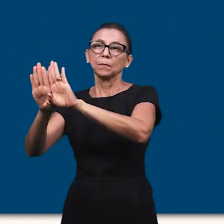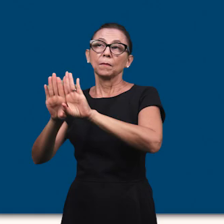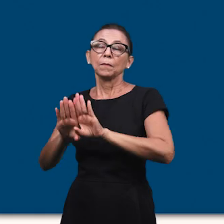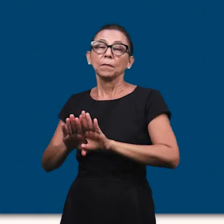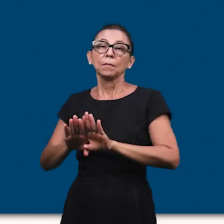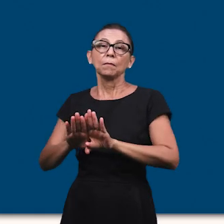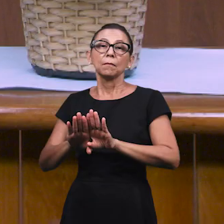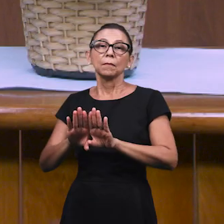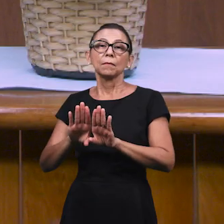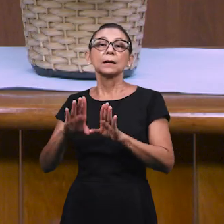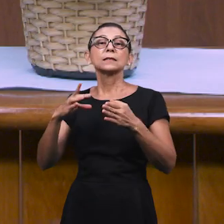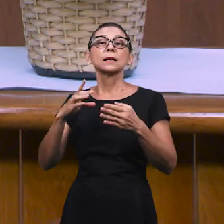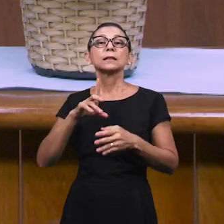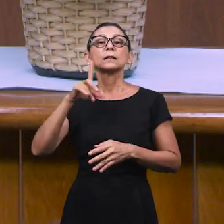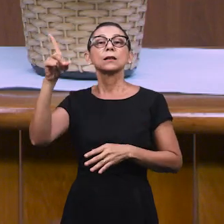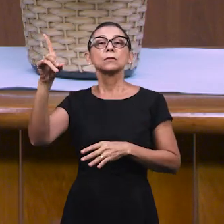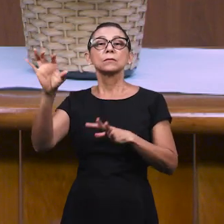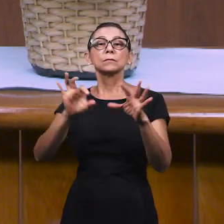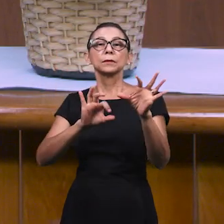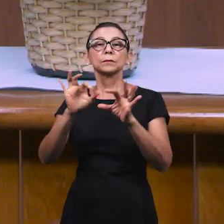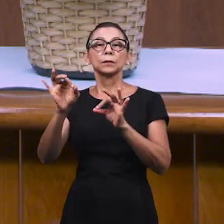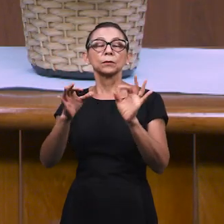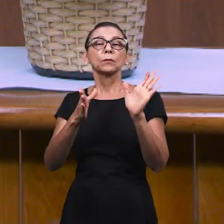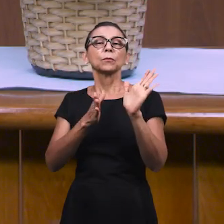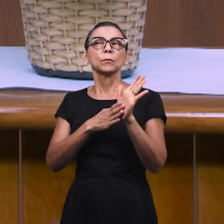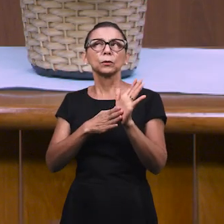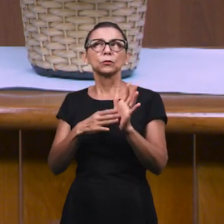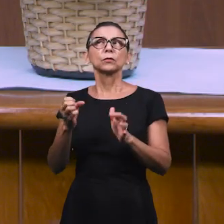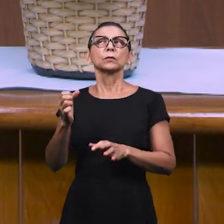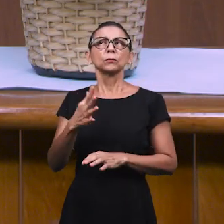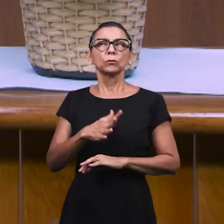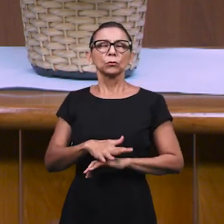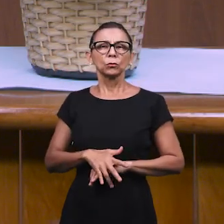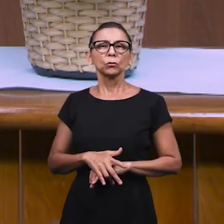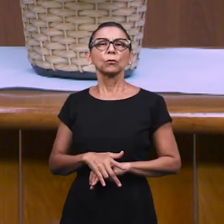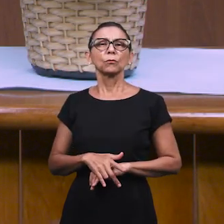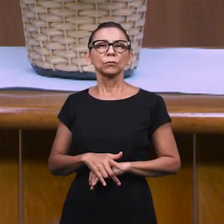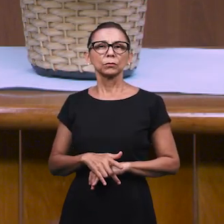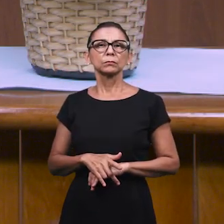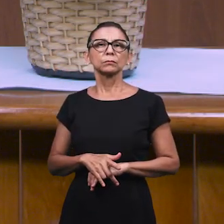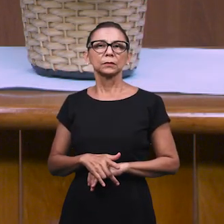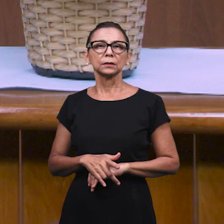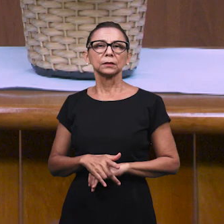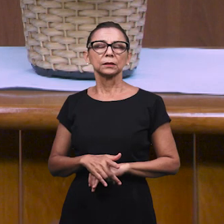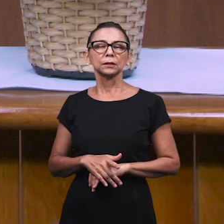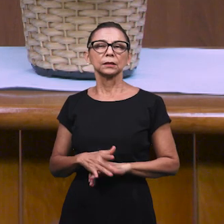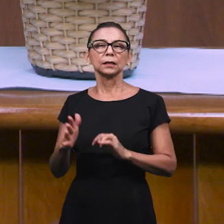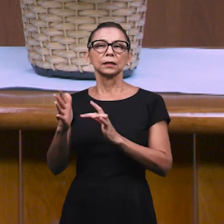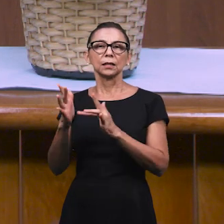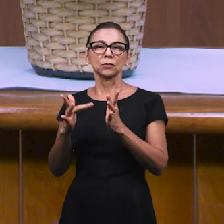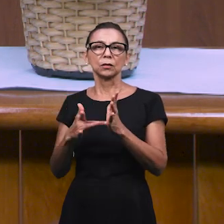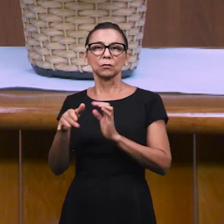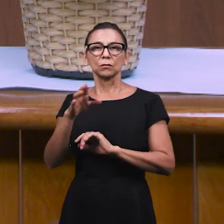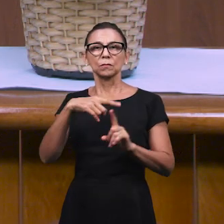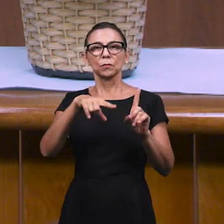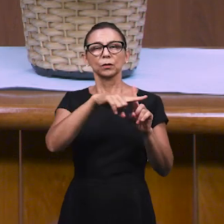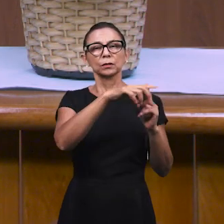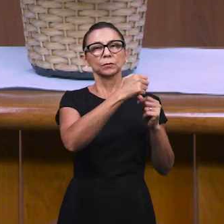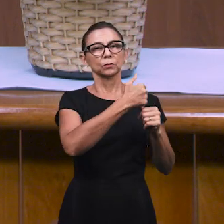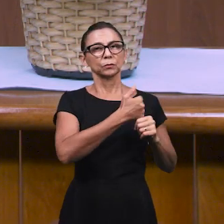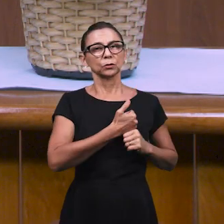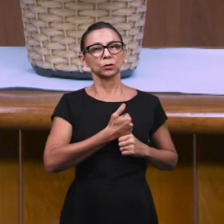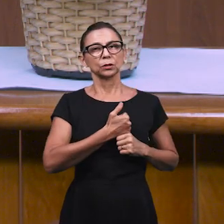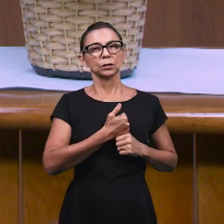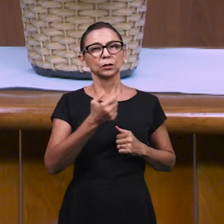o quê? A obediência. Obediência daquilo que é o projeto de Deus. Aí é o retorno para casa. Aí nós retornamos